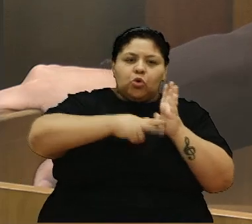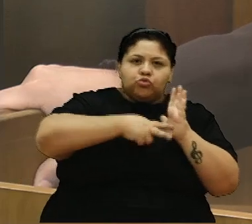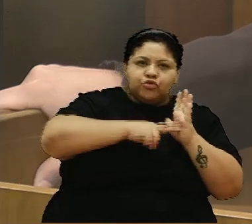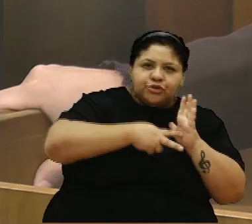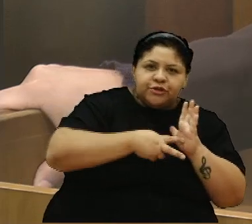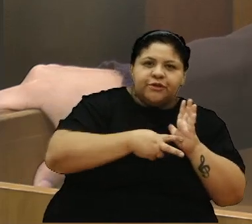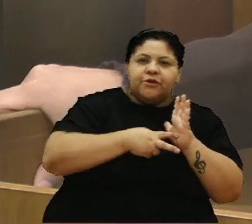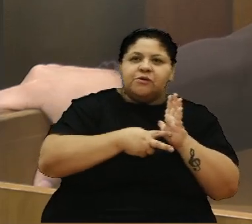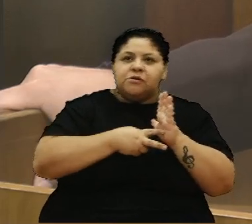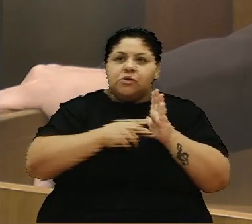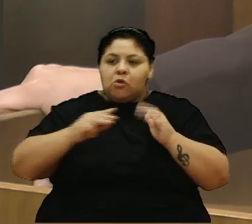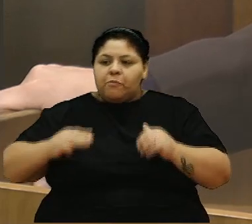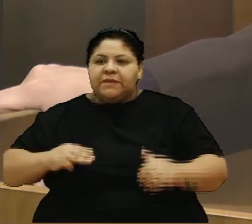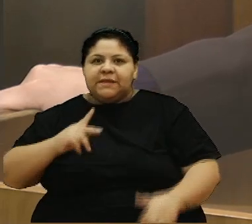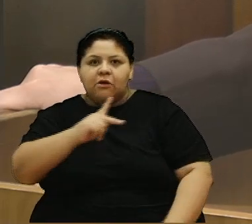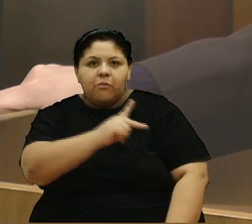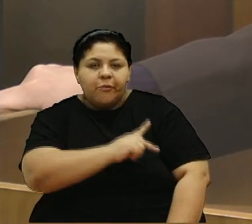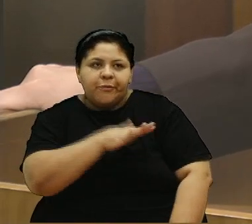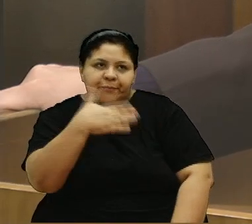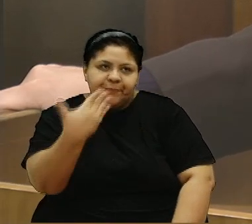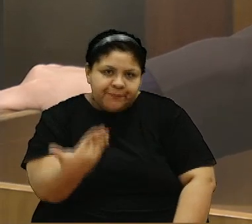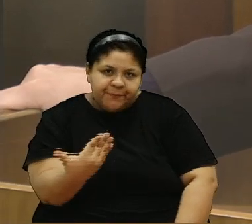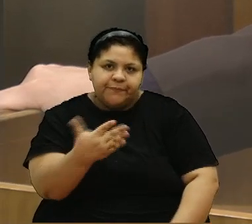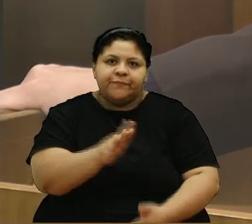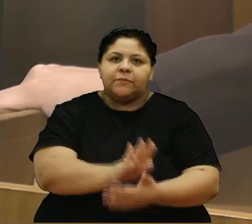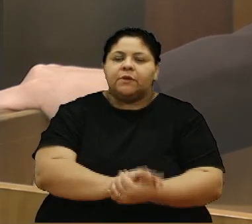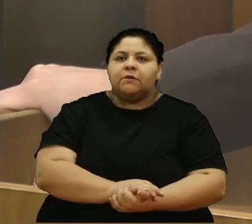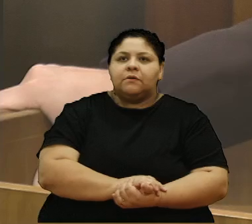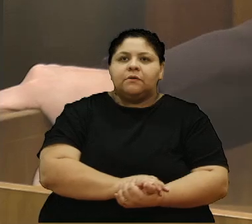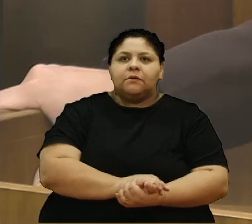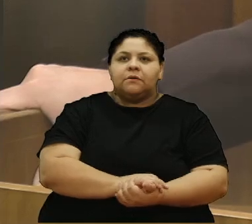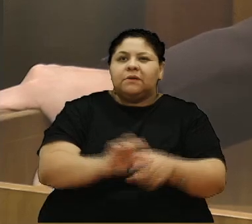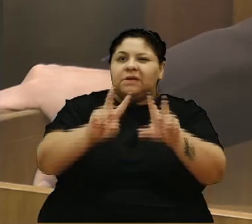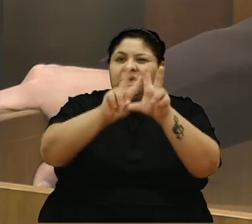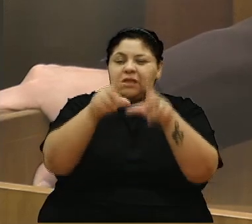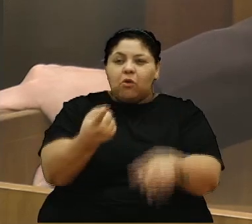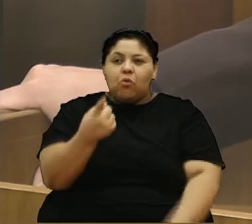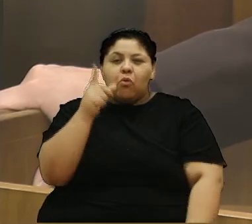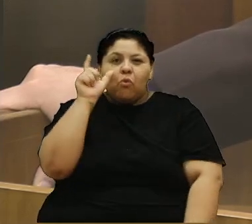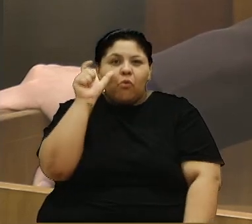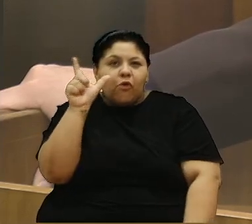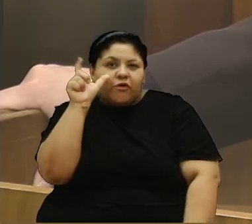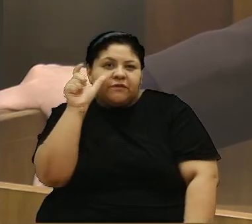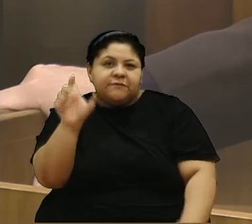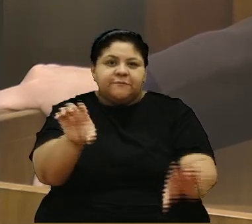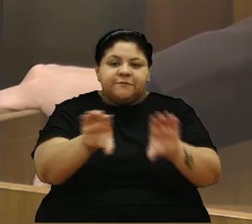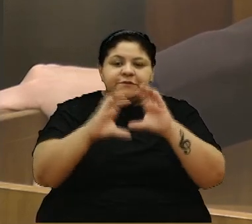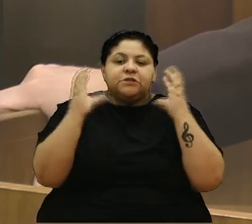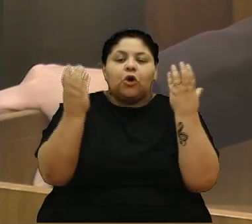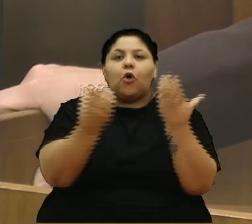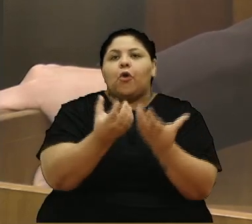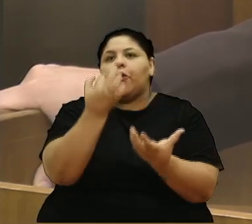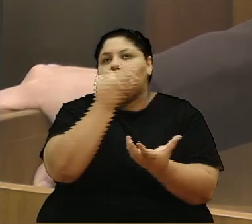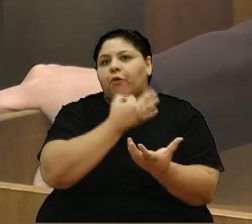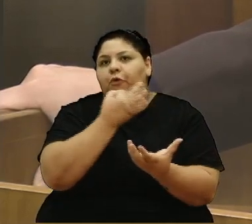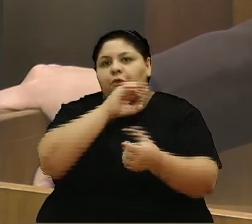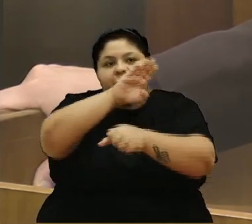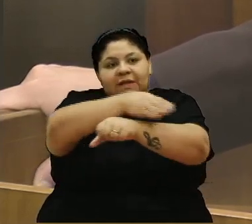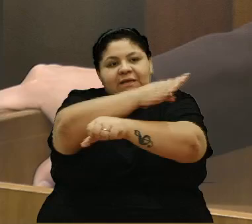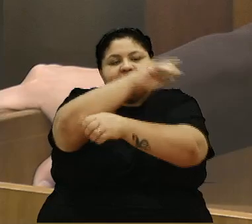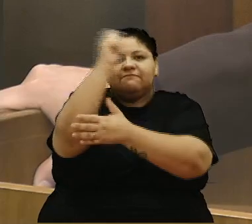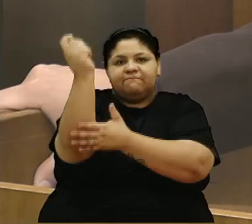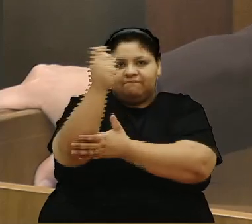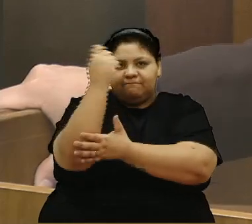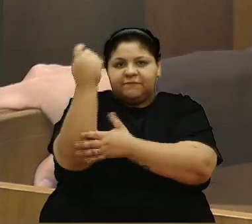sindicatos, como Ministério Público, enfim, é uma causa de interesse da comunidade caxiense, da Serra Gaúcha,